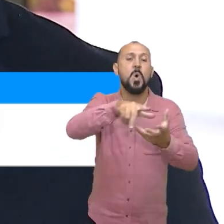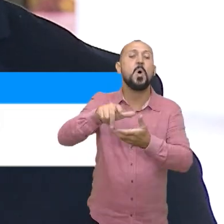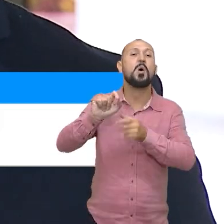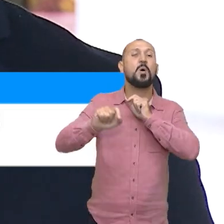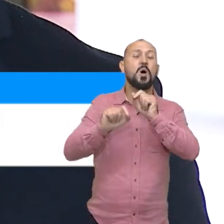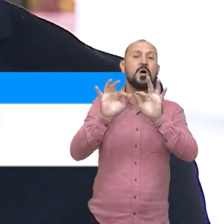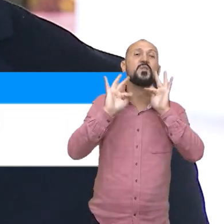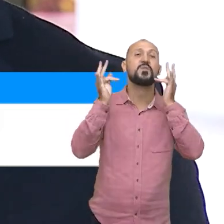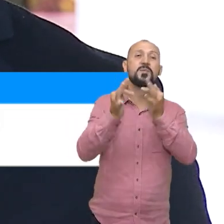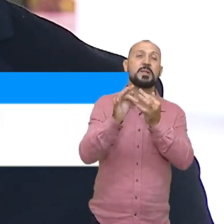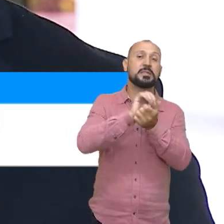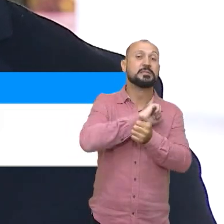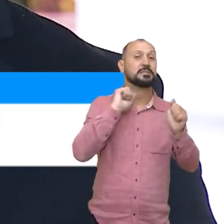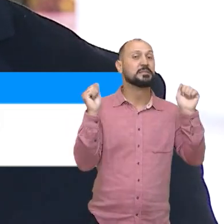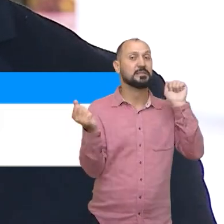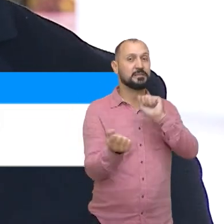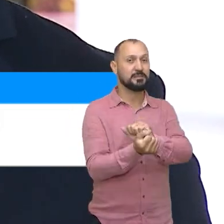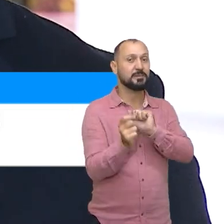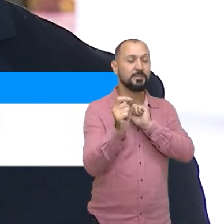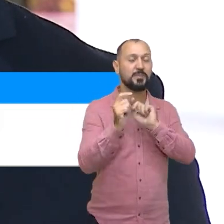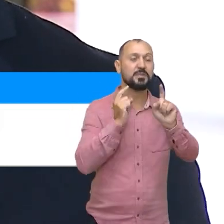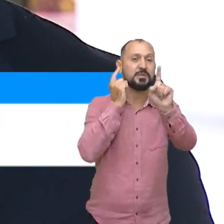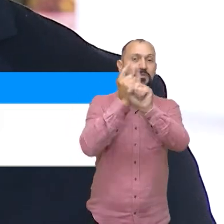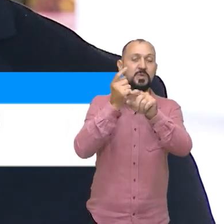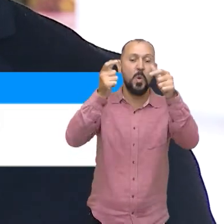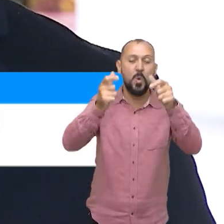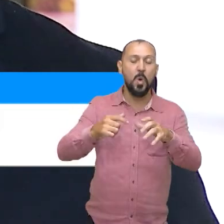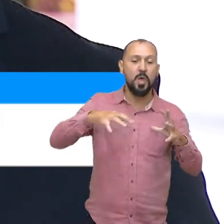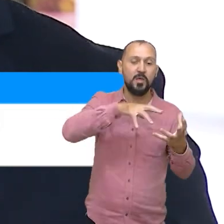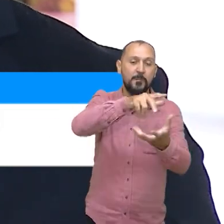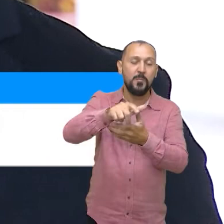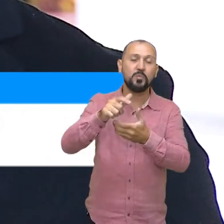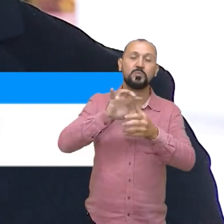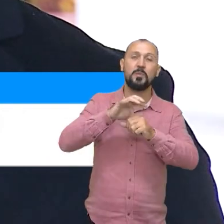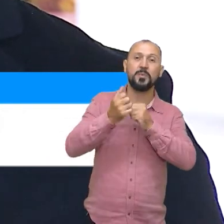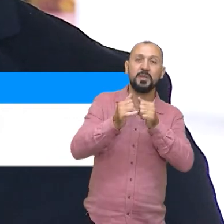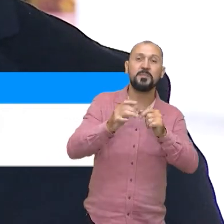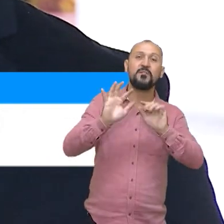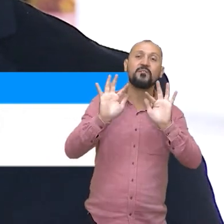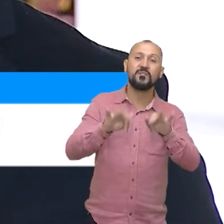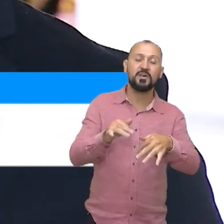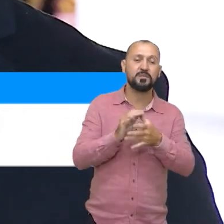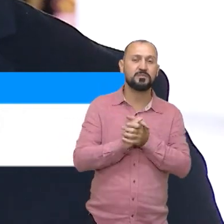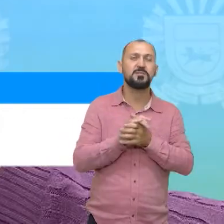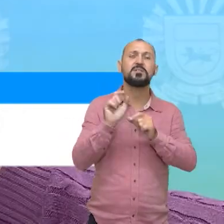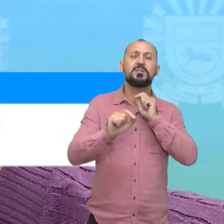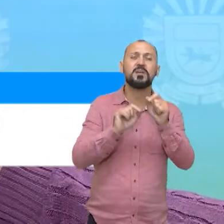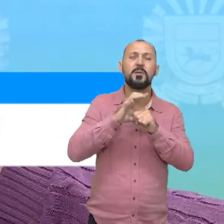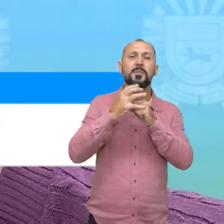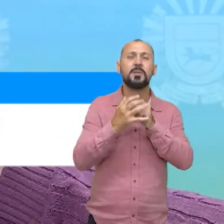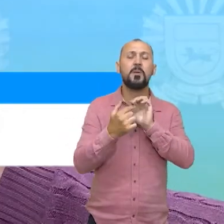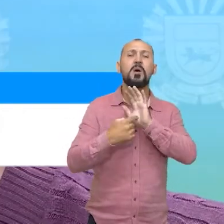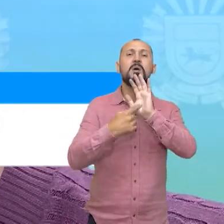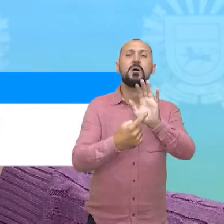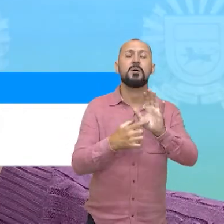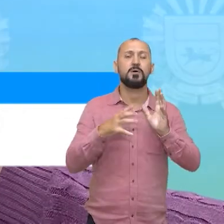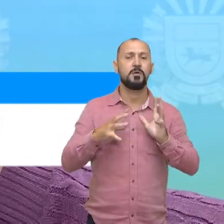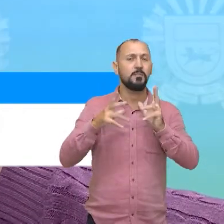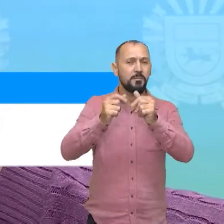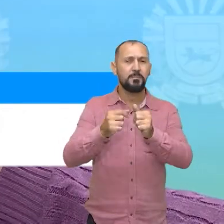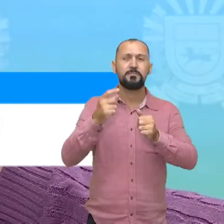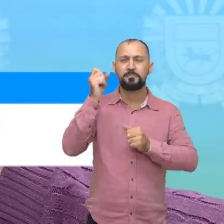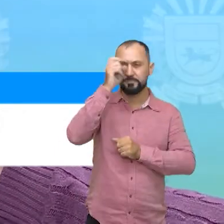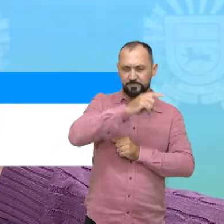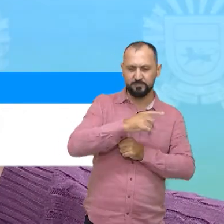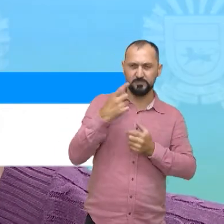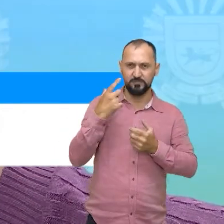do mundo faz com que as famílias precisem se adequar para se reinserir nesse mundo pós-pandemia. O que a pandemia mostrou